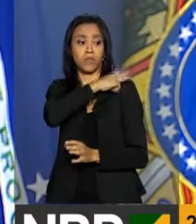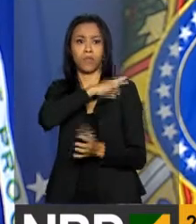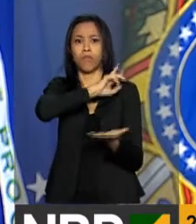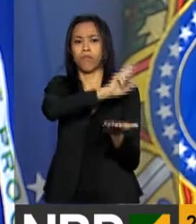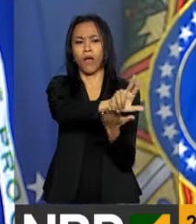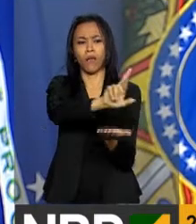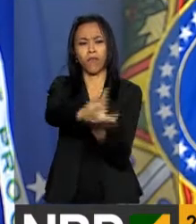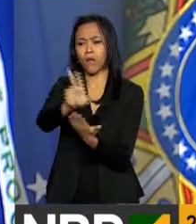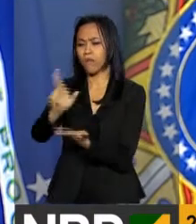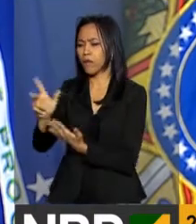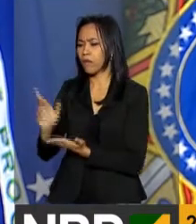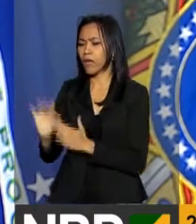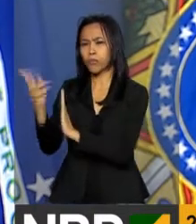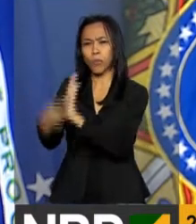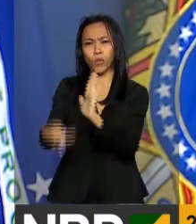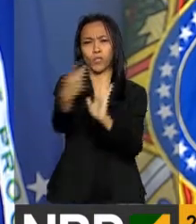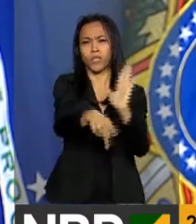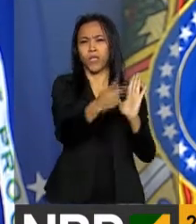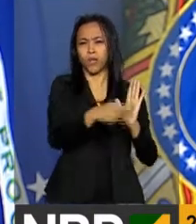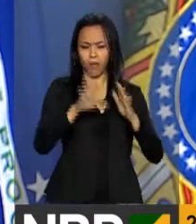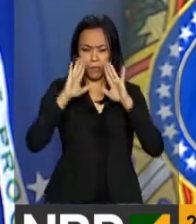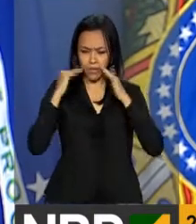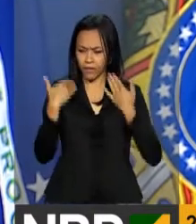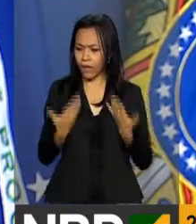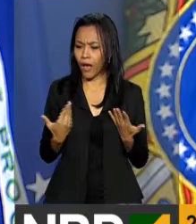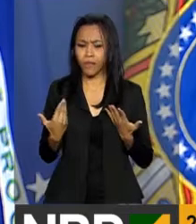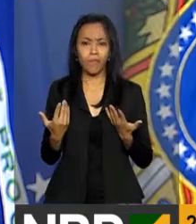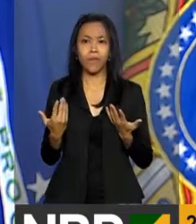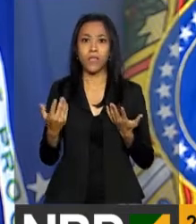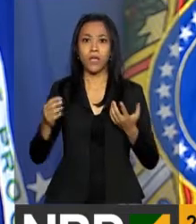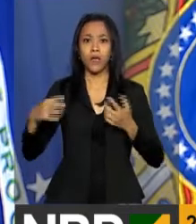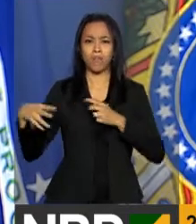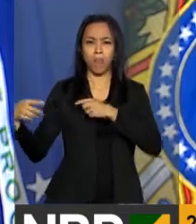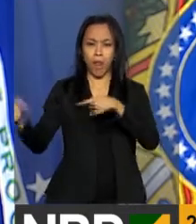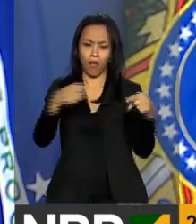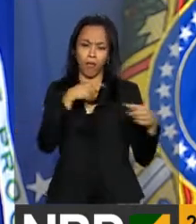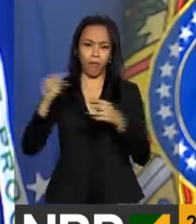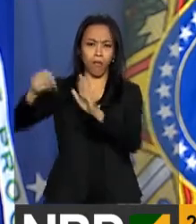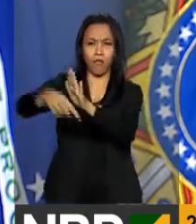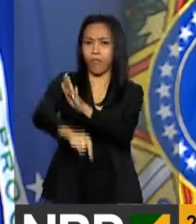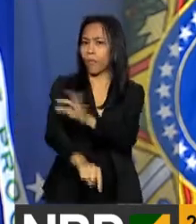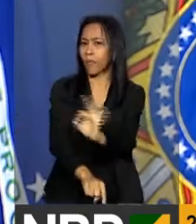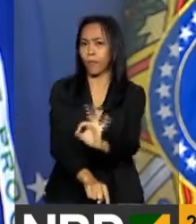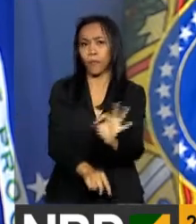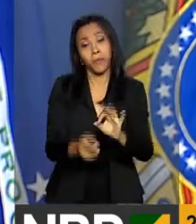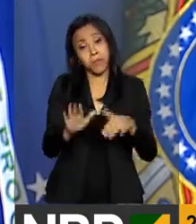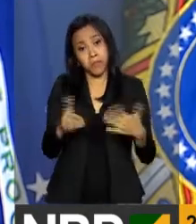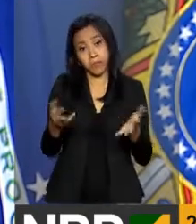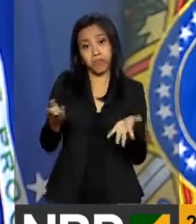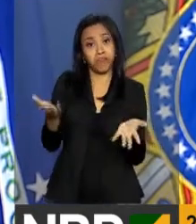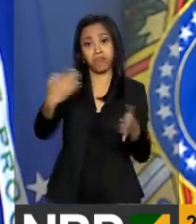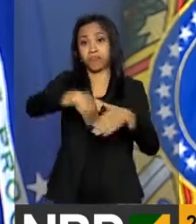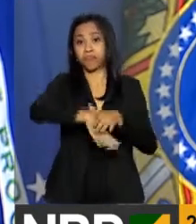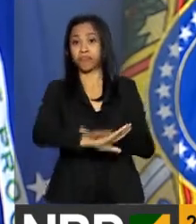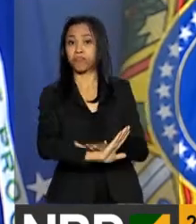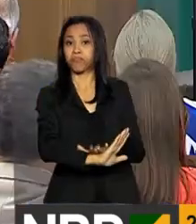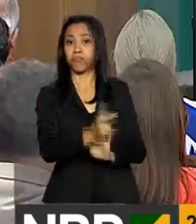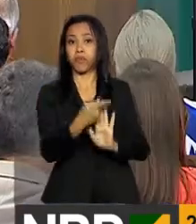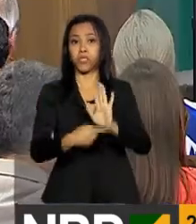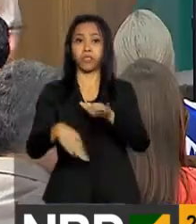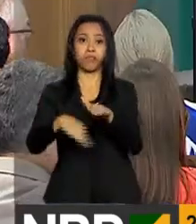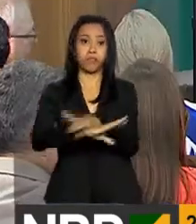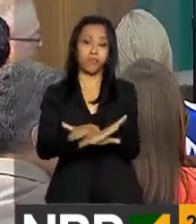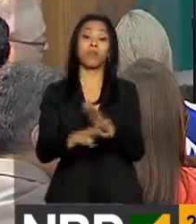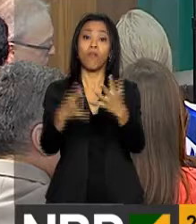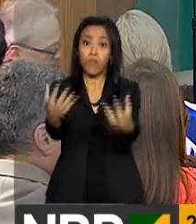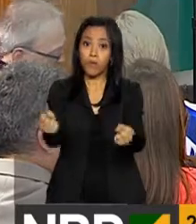mas não foram embora amplamente discutidos não foram levados adiante então combinamos faremos por medida provisória